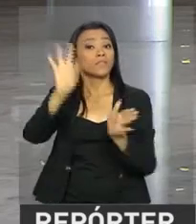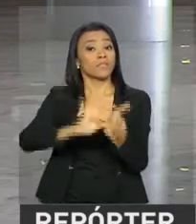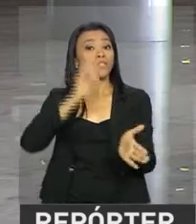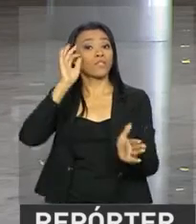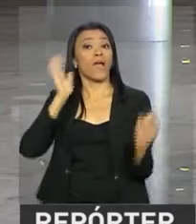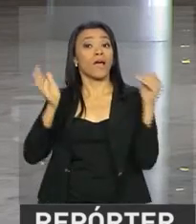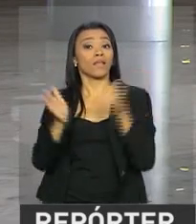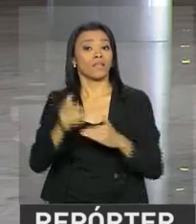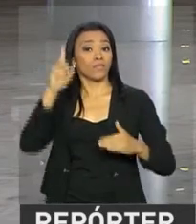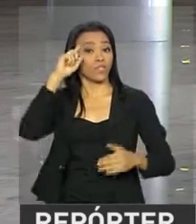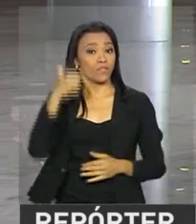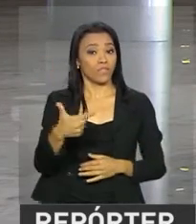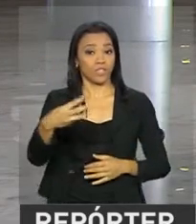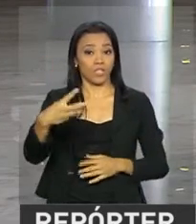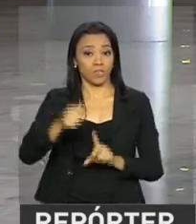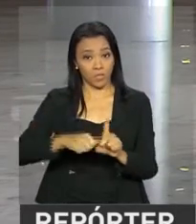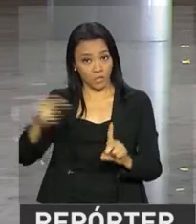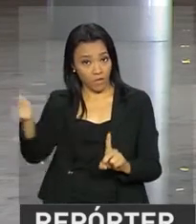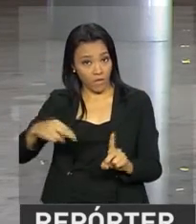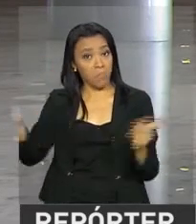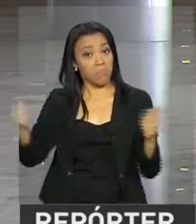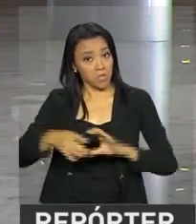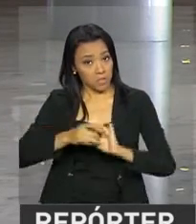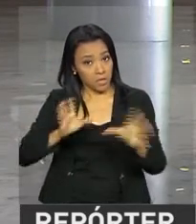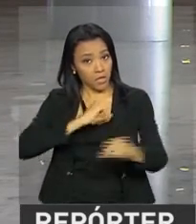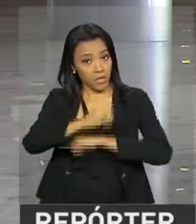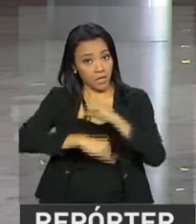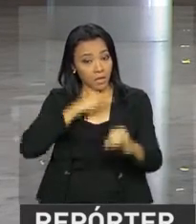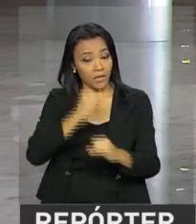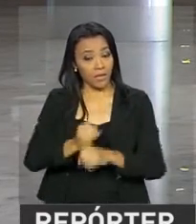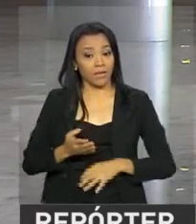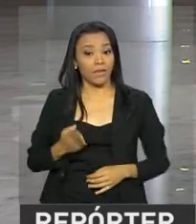o dia 23 de novembro e podem ser feitas pelo site